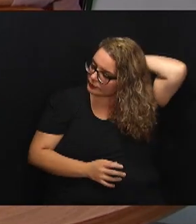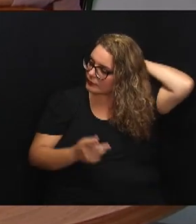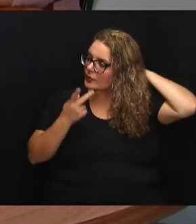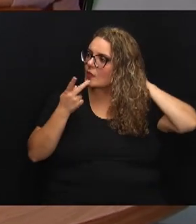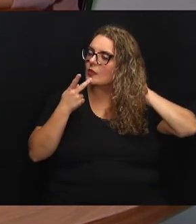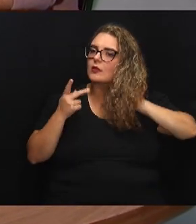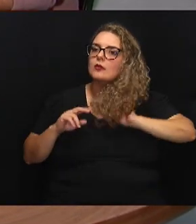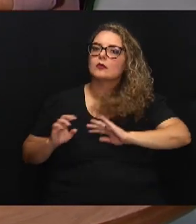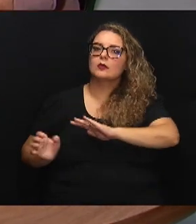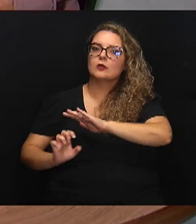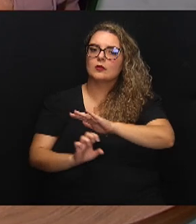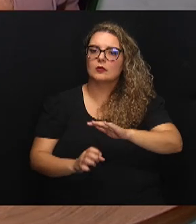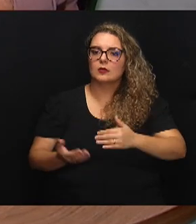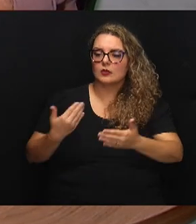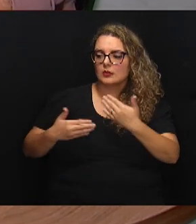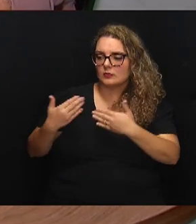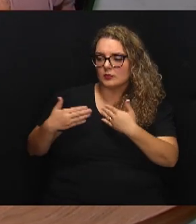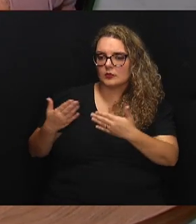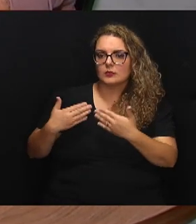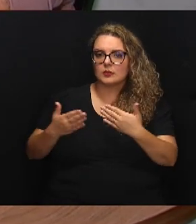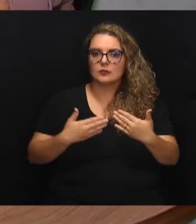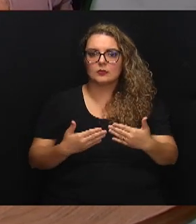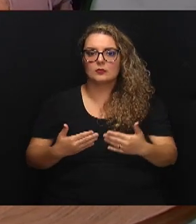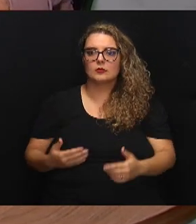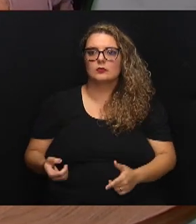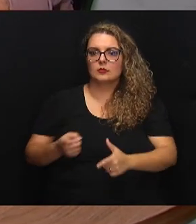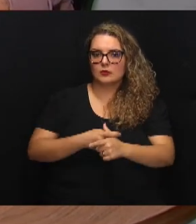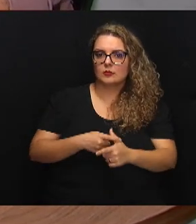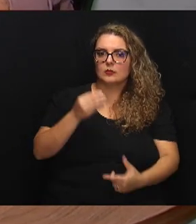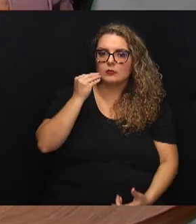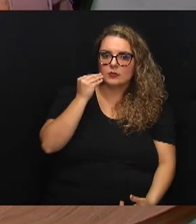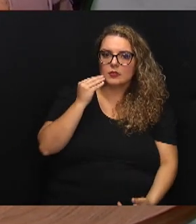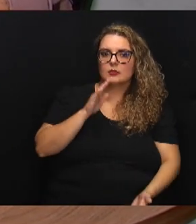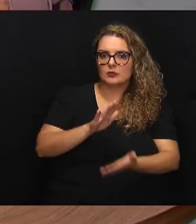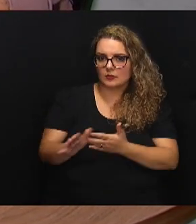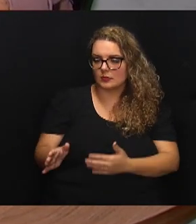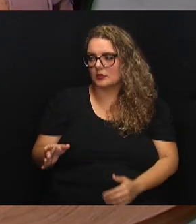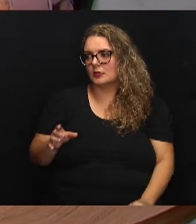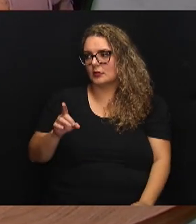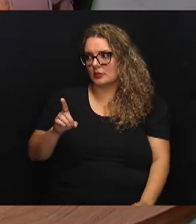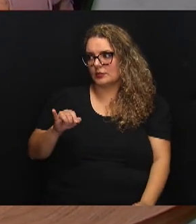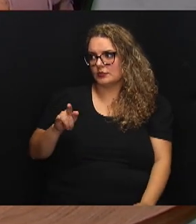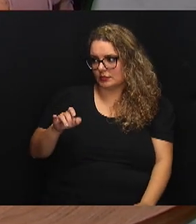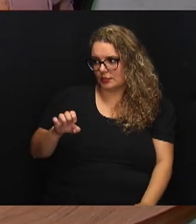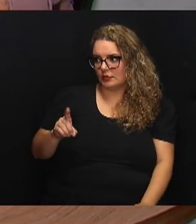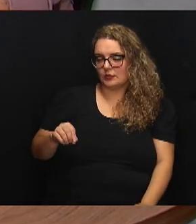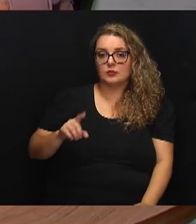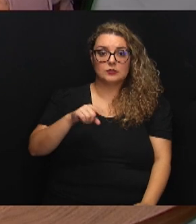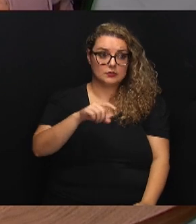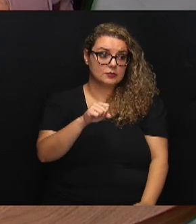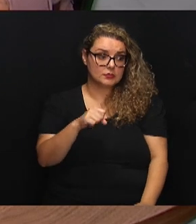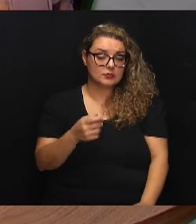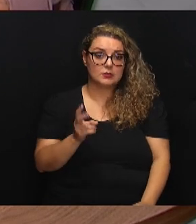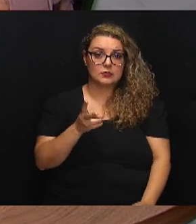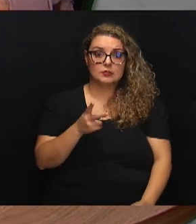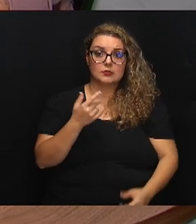Negociar com os credores é fundamental para tentar sair dessa situação, né, Diego? Porque eu sempre brinco e falo